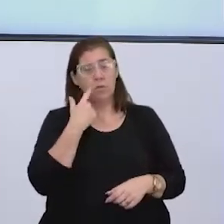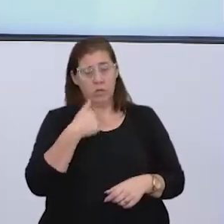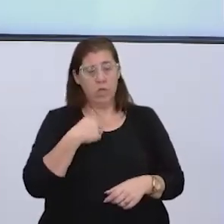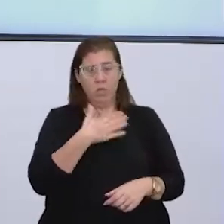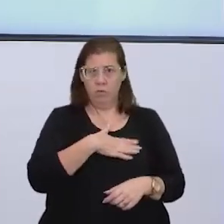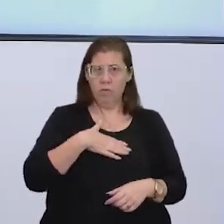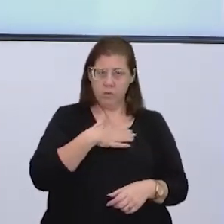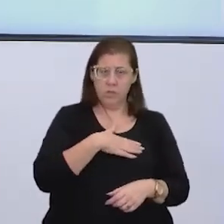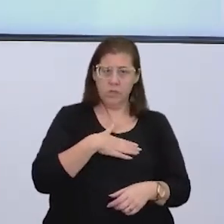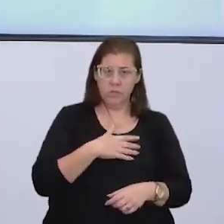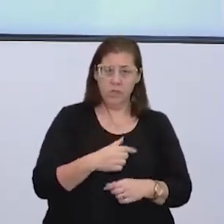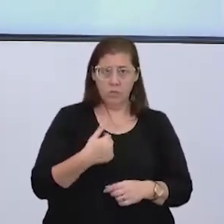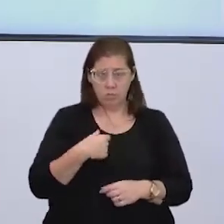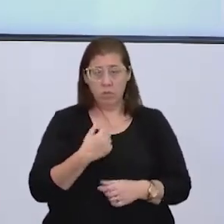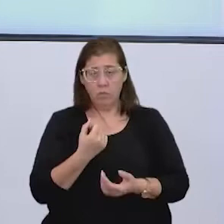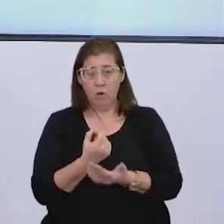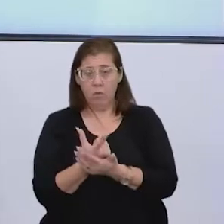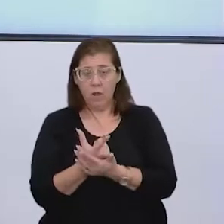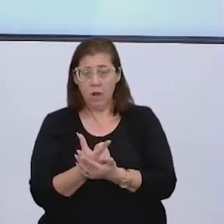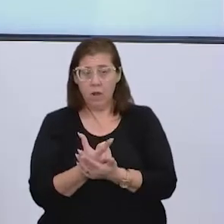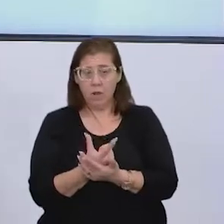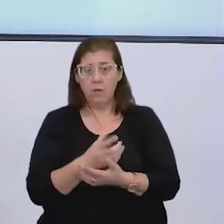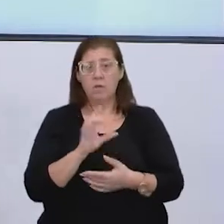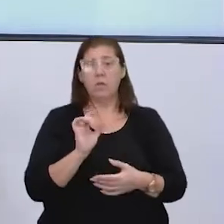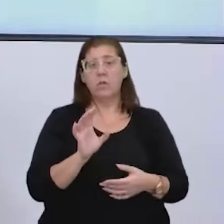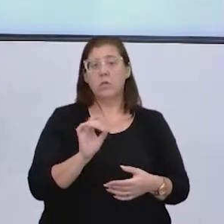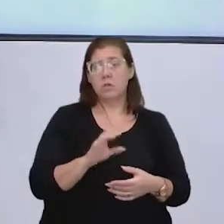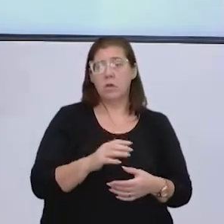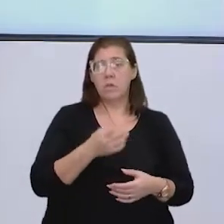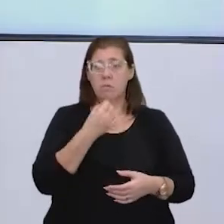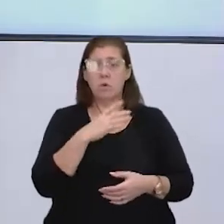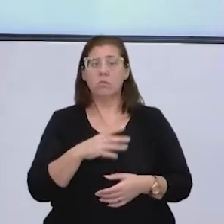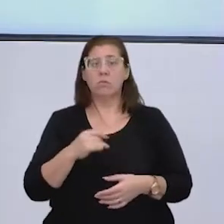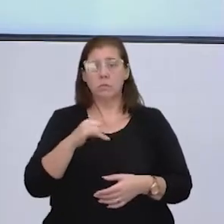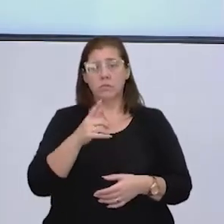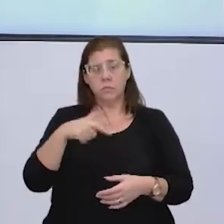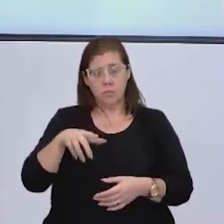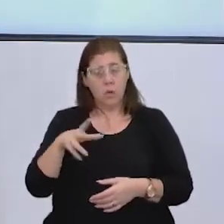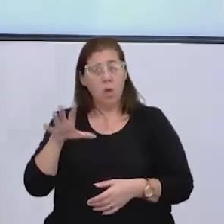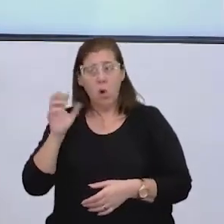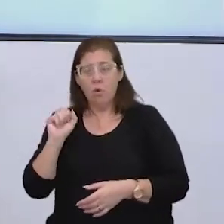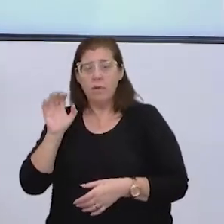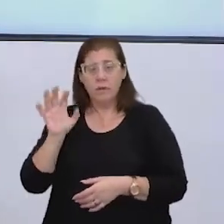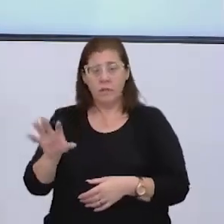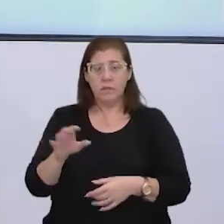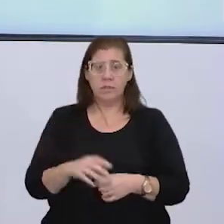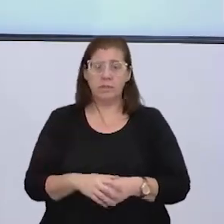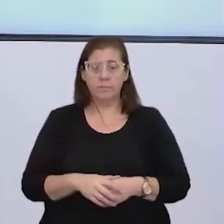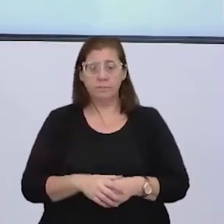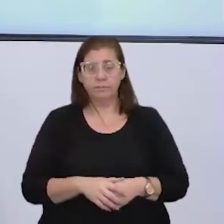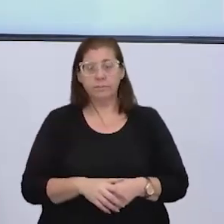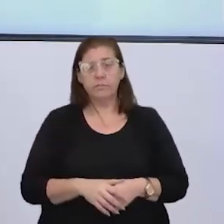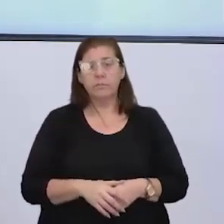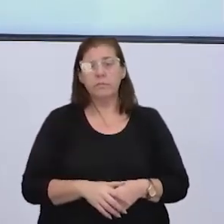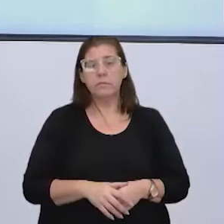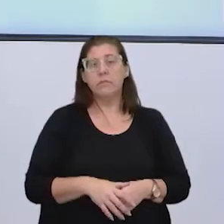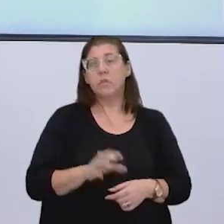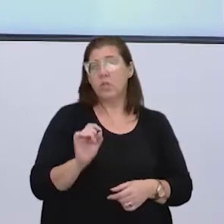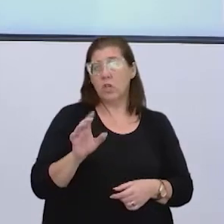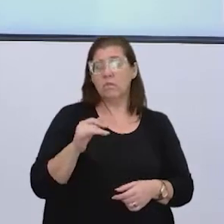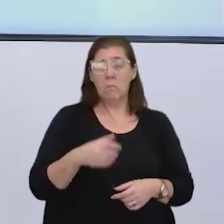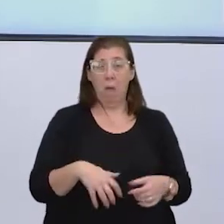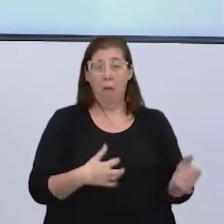vou gostar, o que eu vou consumir. Você só é gótico o suficiente se você ouve isso, se você consome isso. Você só é metaleiro